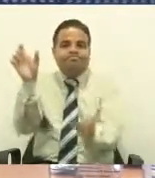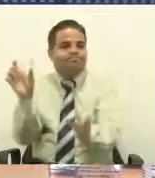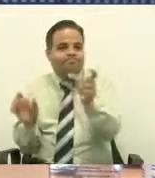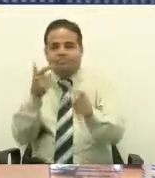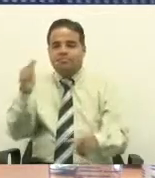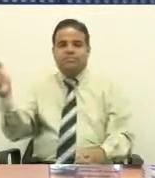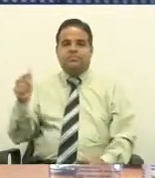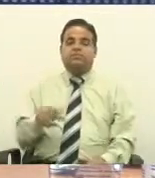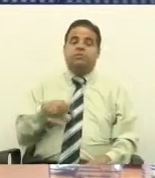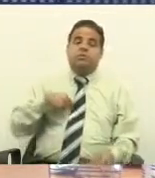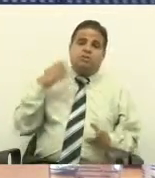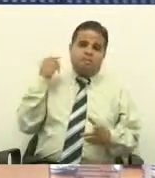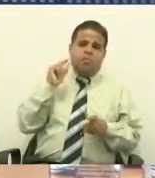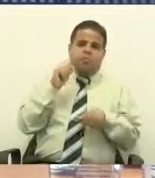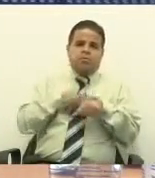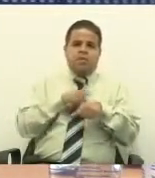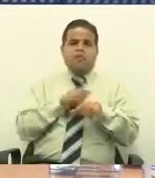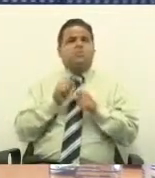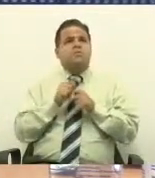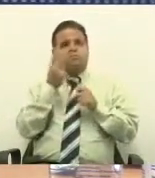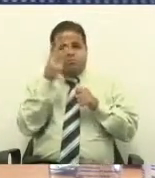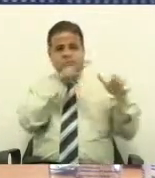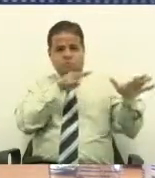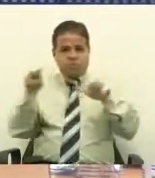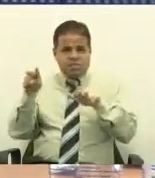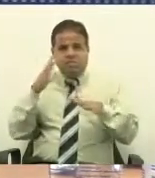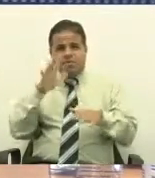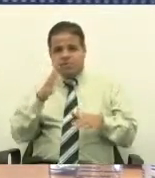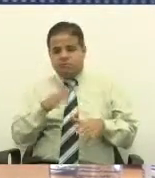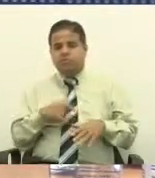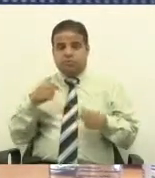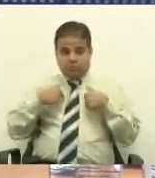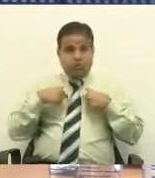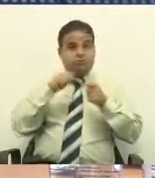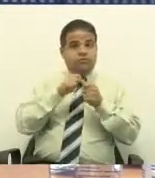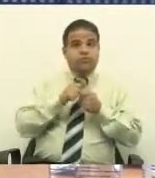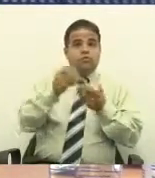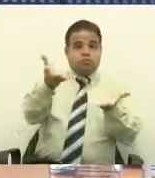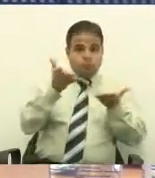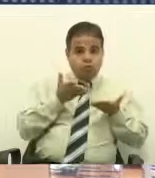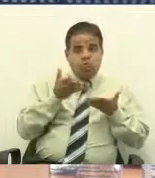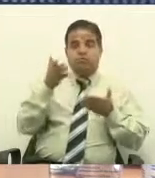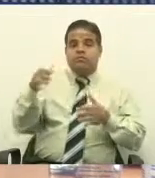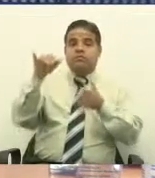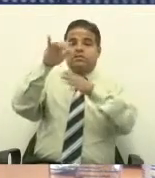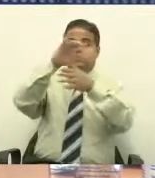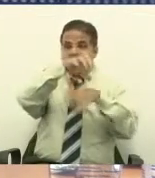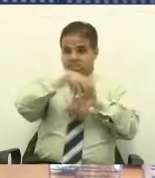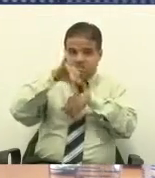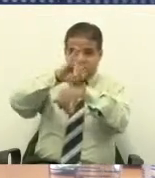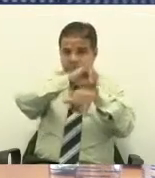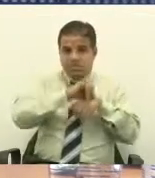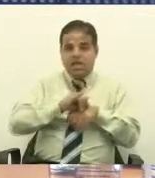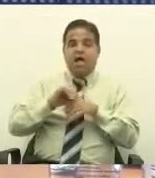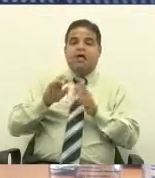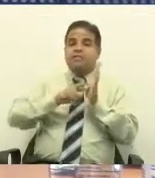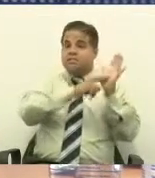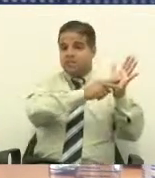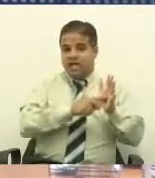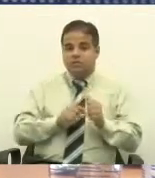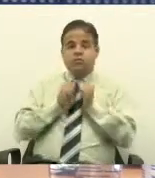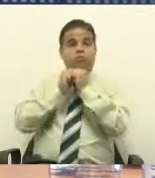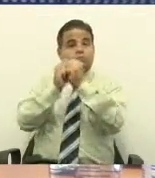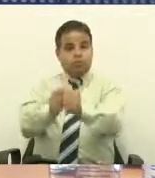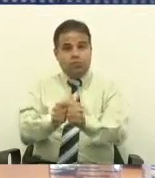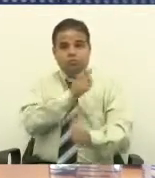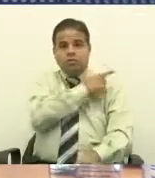nós fizemos, acredito que há cerca de 2 semanas, eu fiz o convite às centrais sindicais e